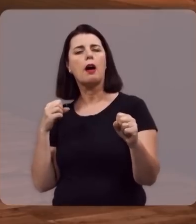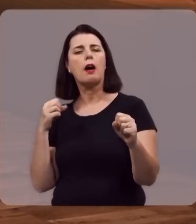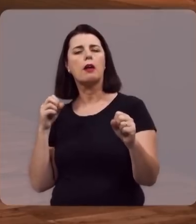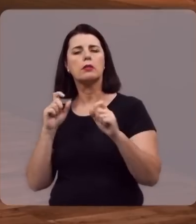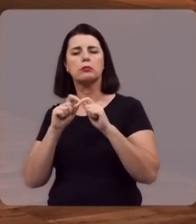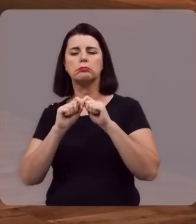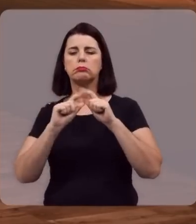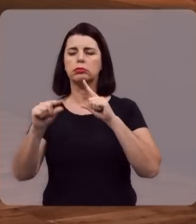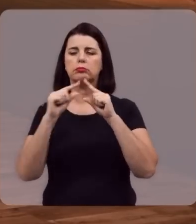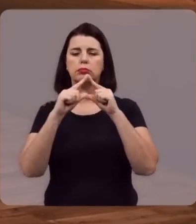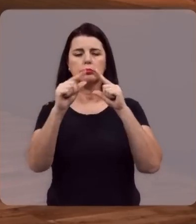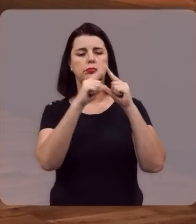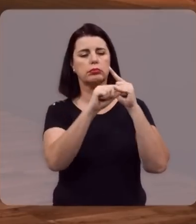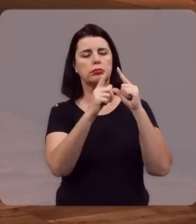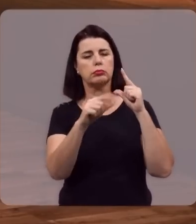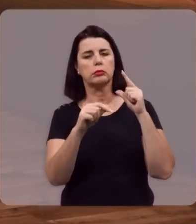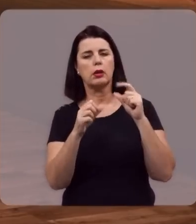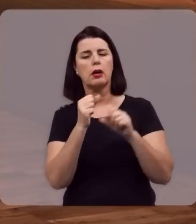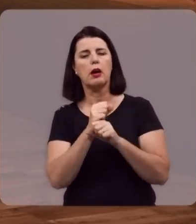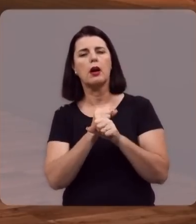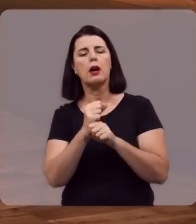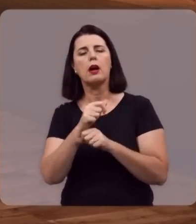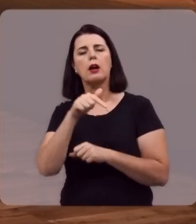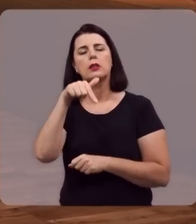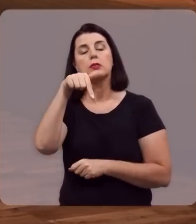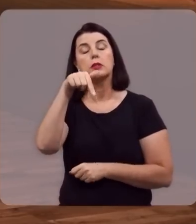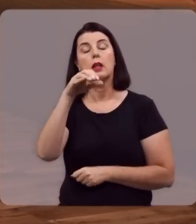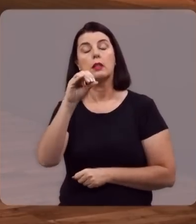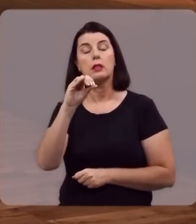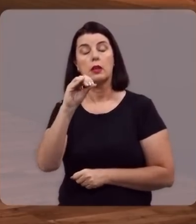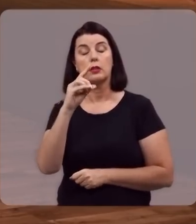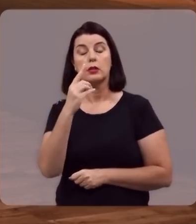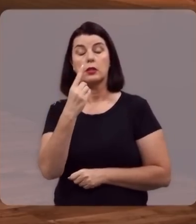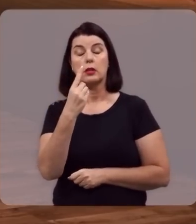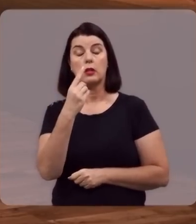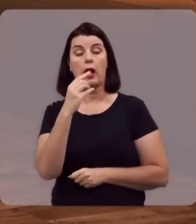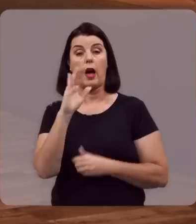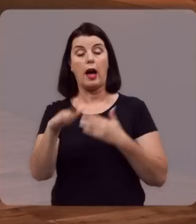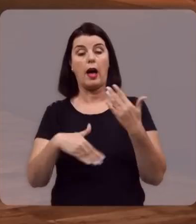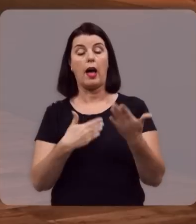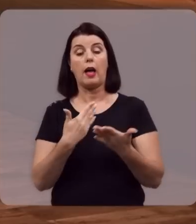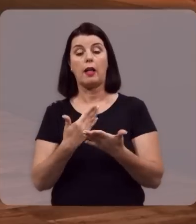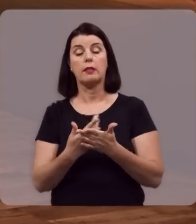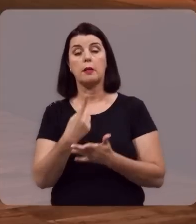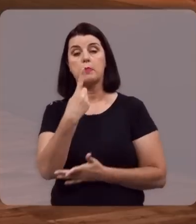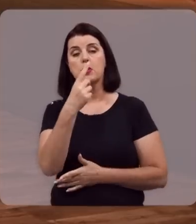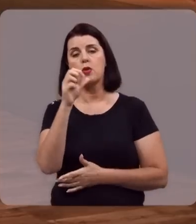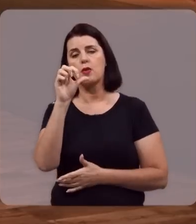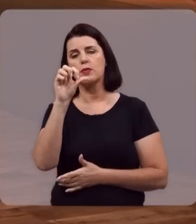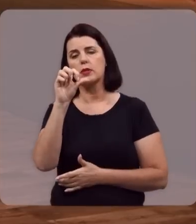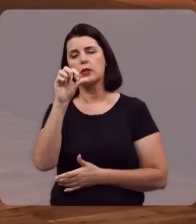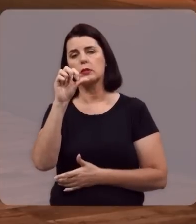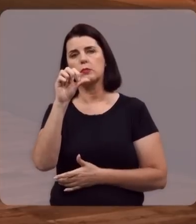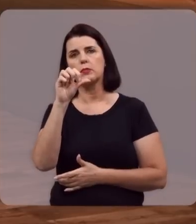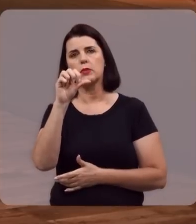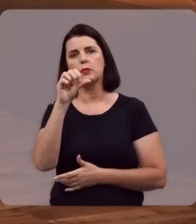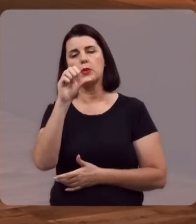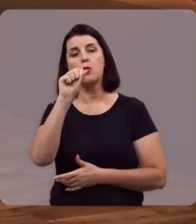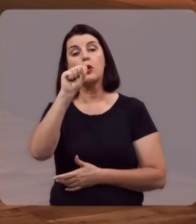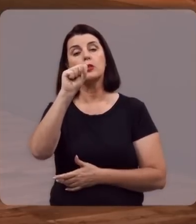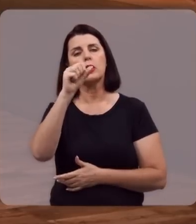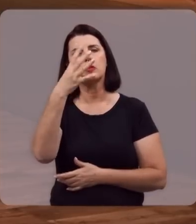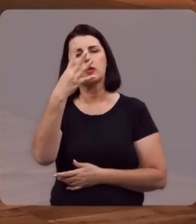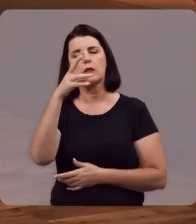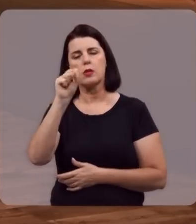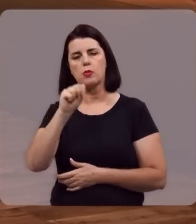ano 70 a 14 de maio de 1948, mais de 1.800 anos,